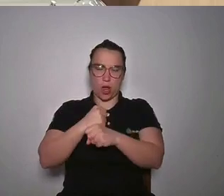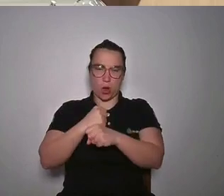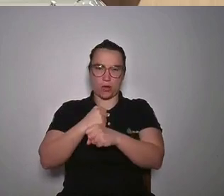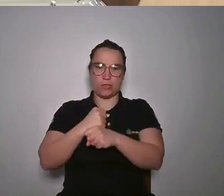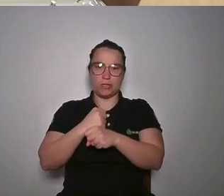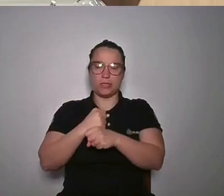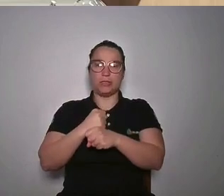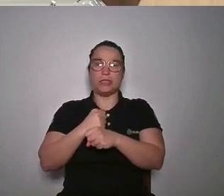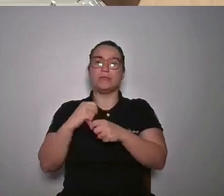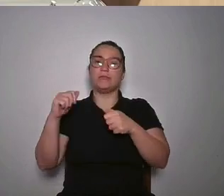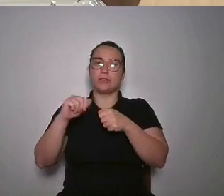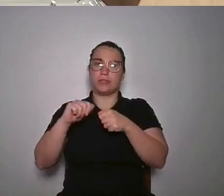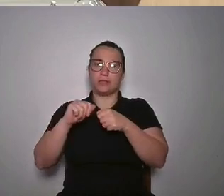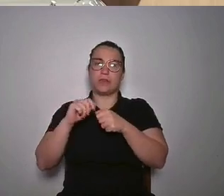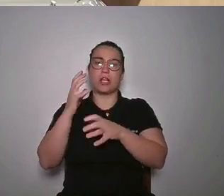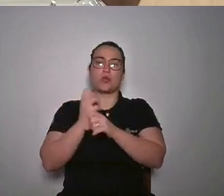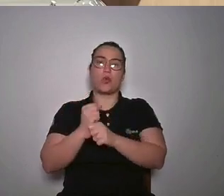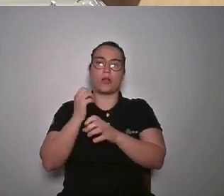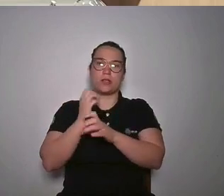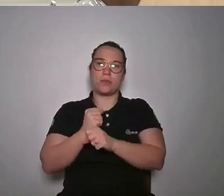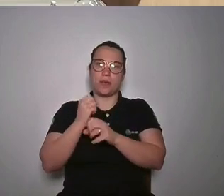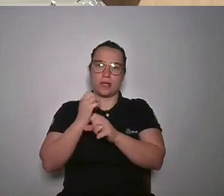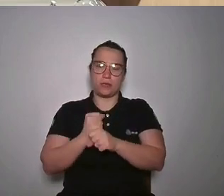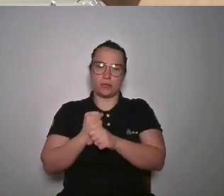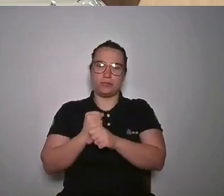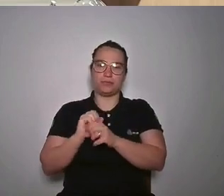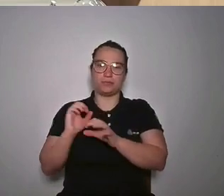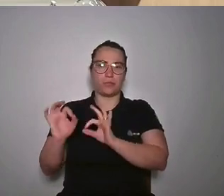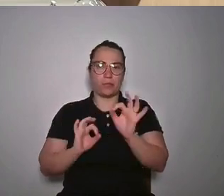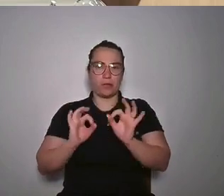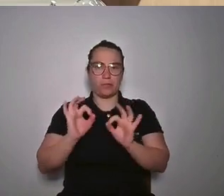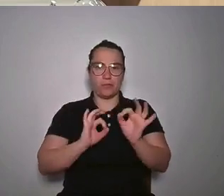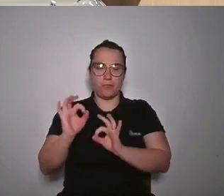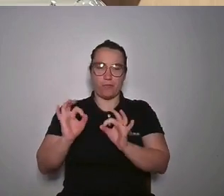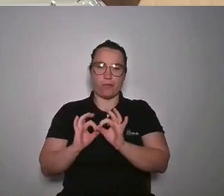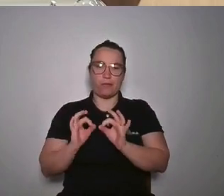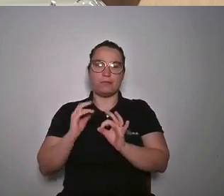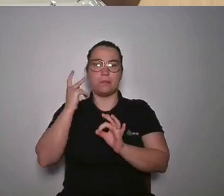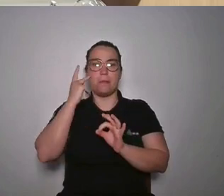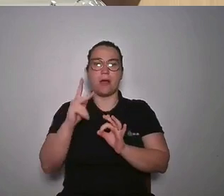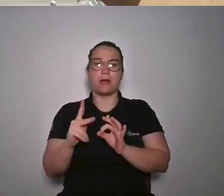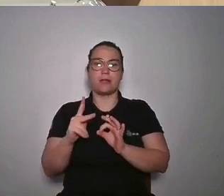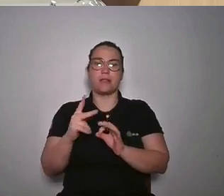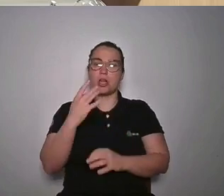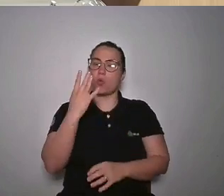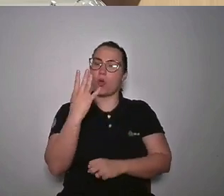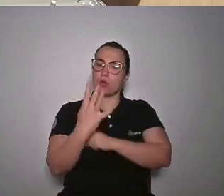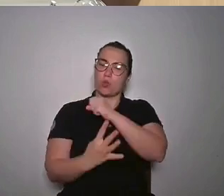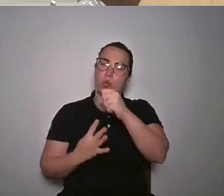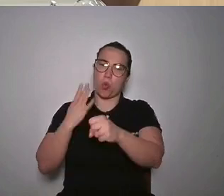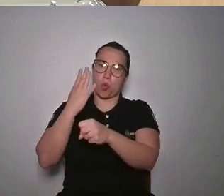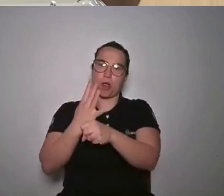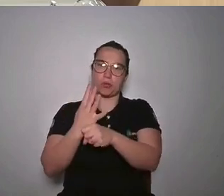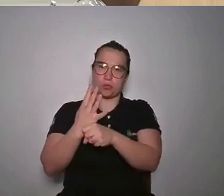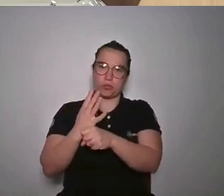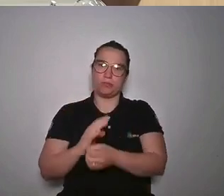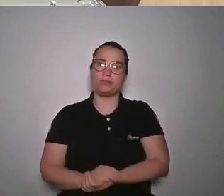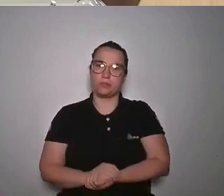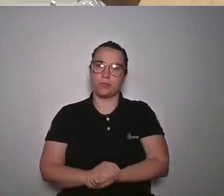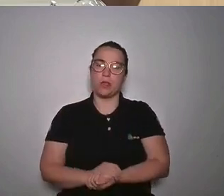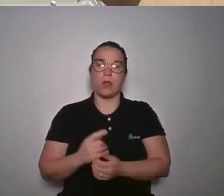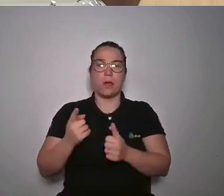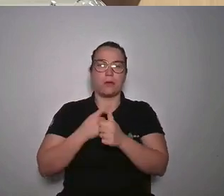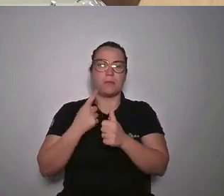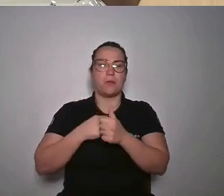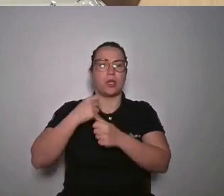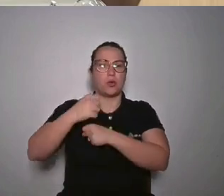você faz um orçamento, uma previsão para 4 anos, sendo o primeiro ano